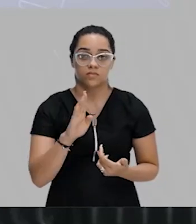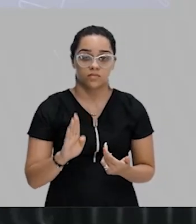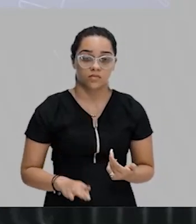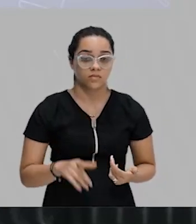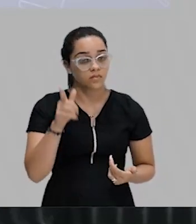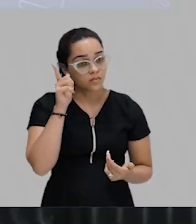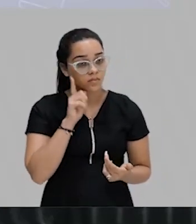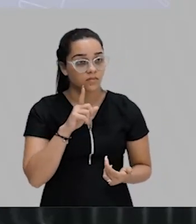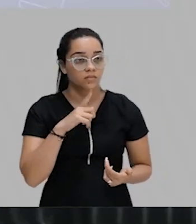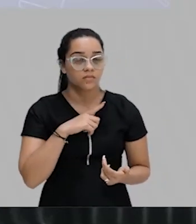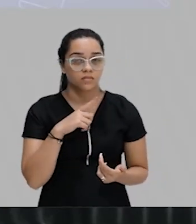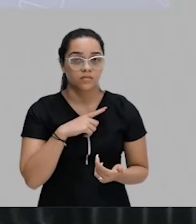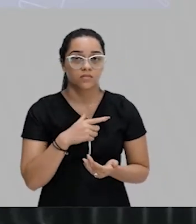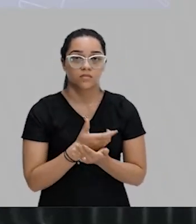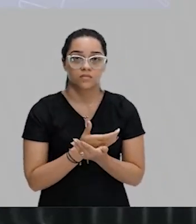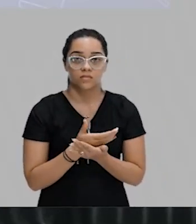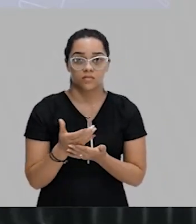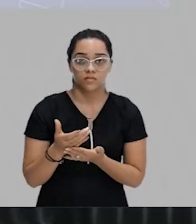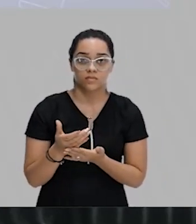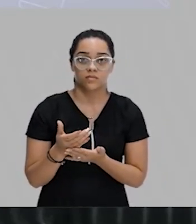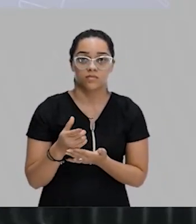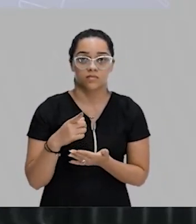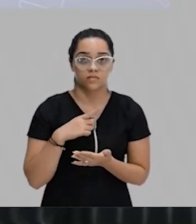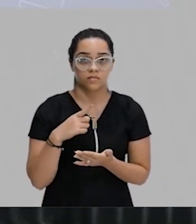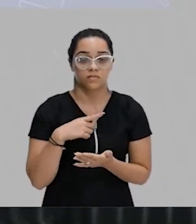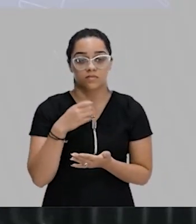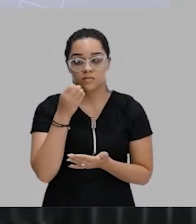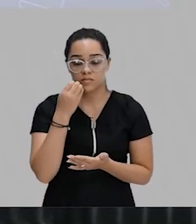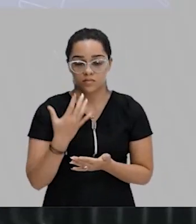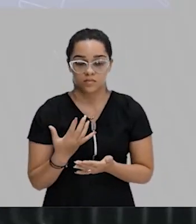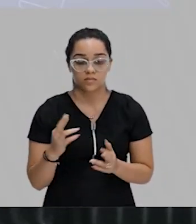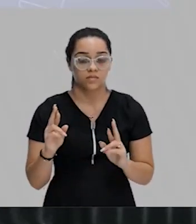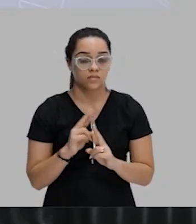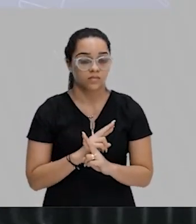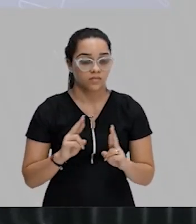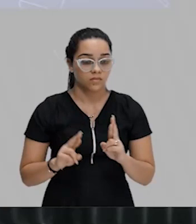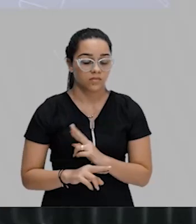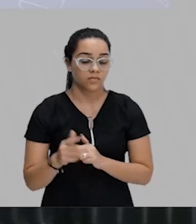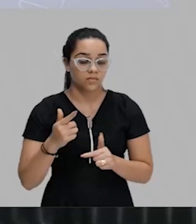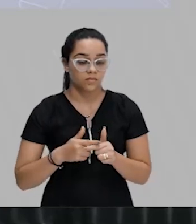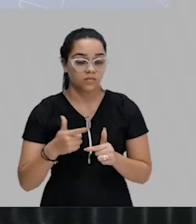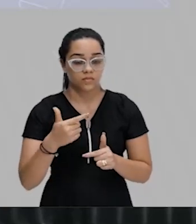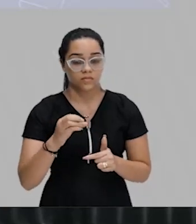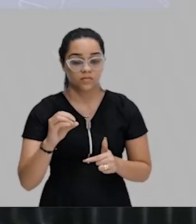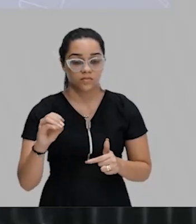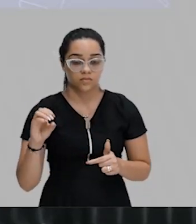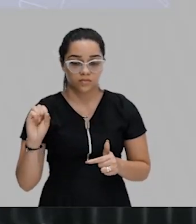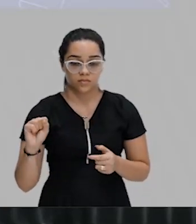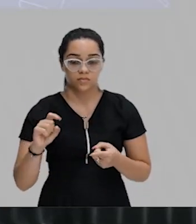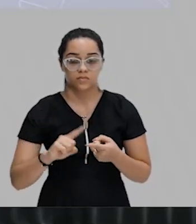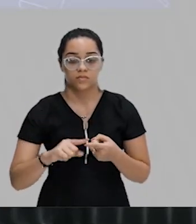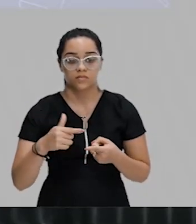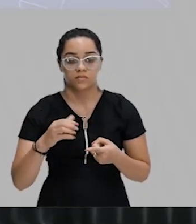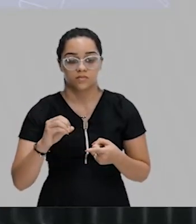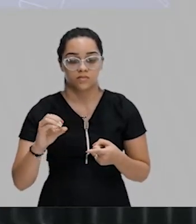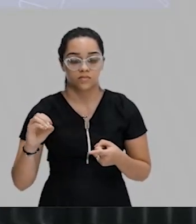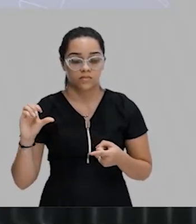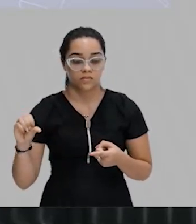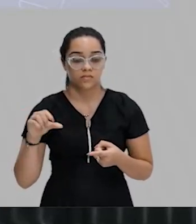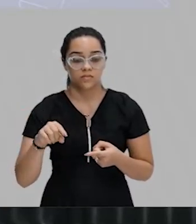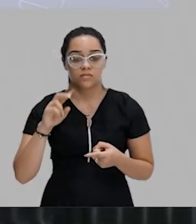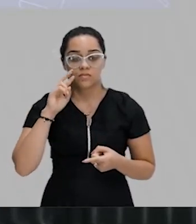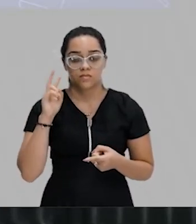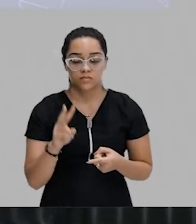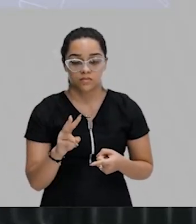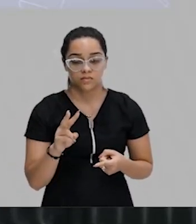responder, pelo menos no início, de uma forma até satisfatória, em relação à crise de 2008, 2009. E aí você vê o